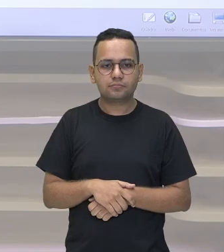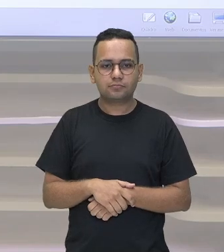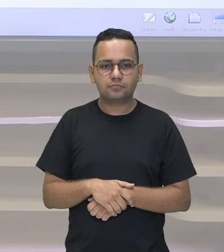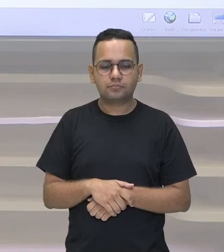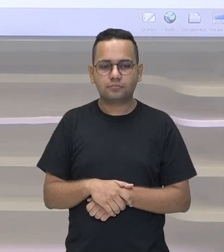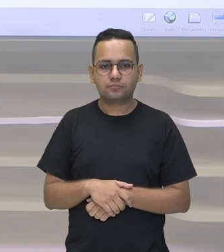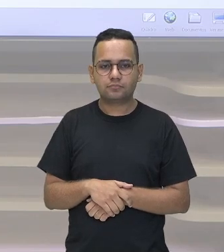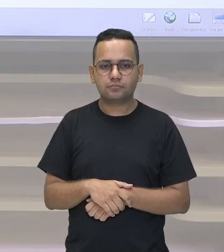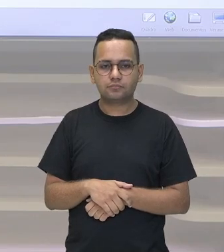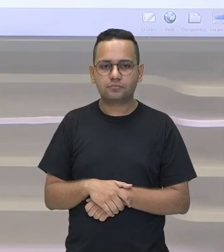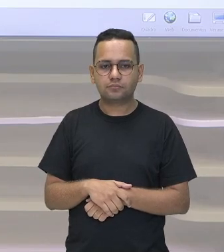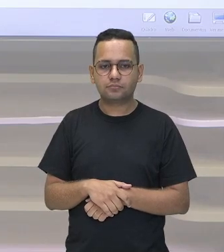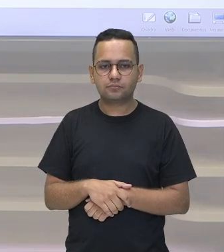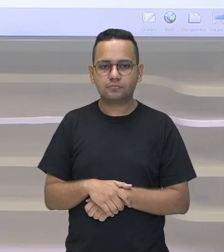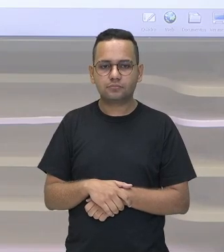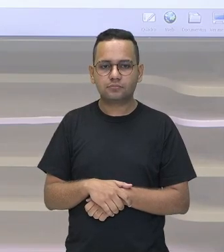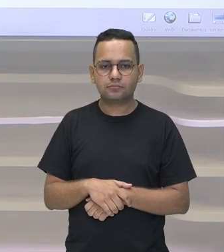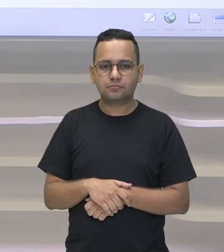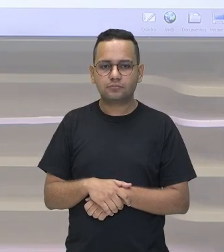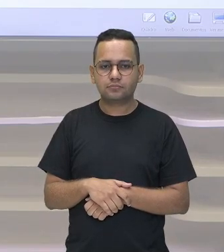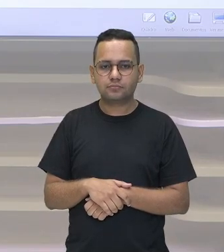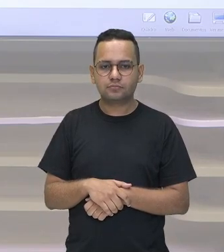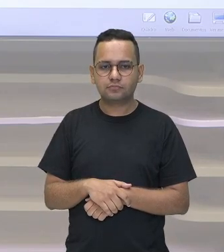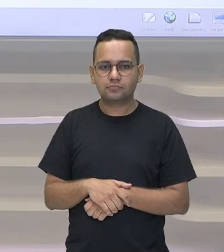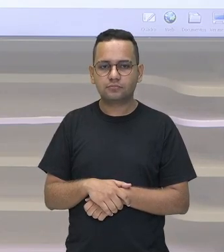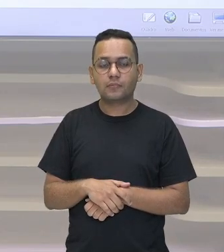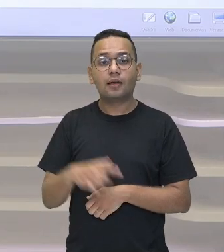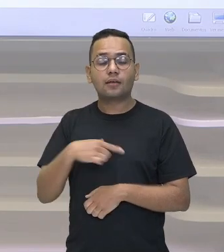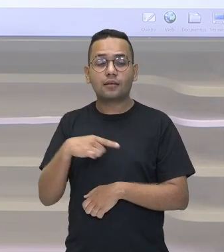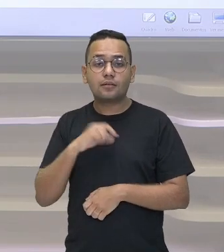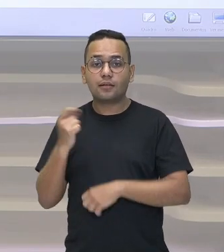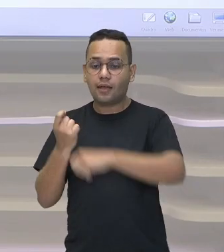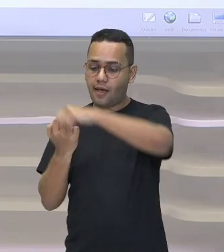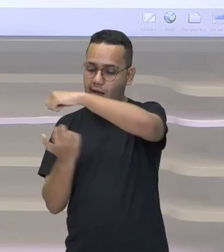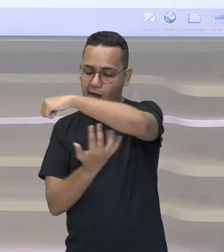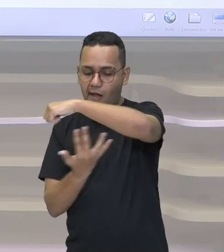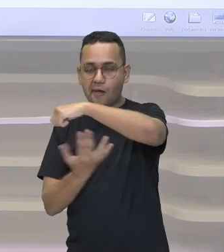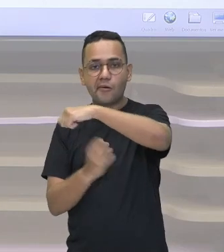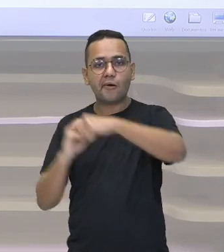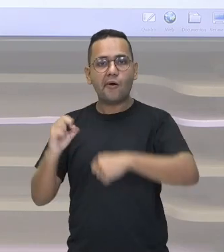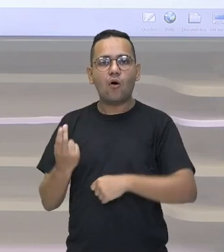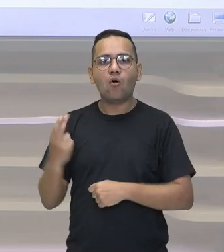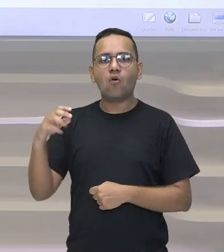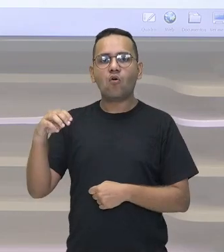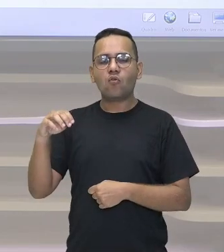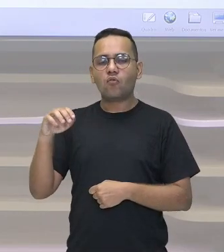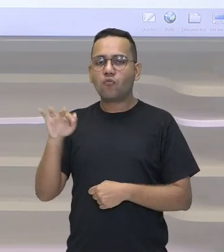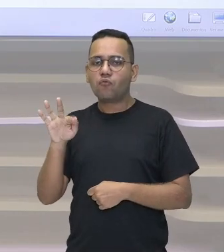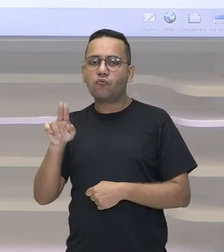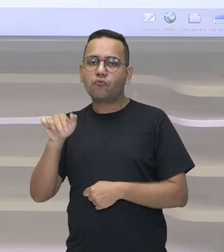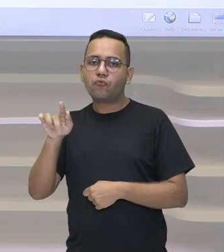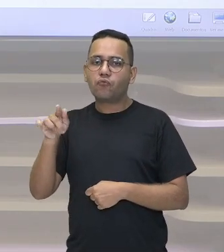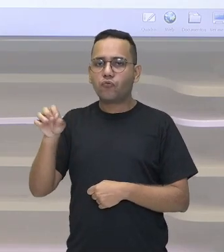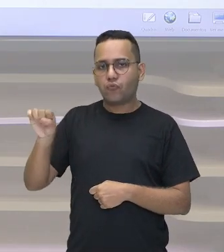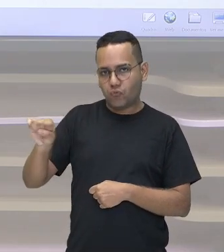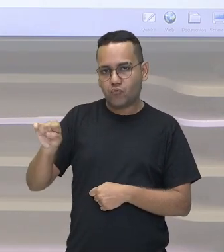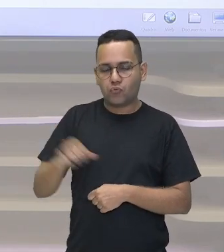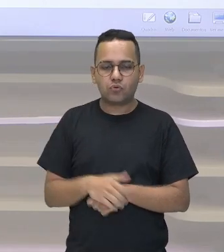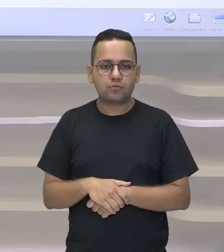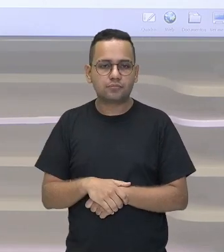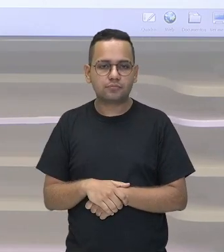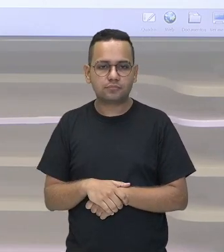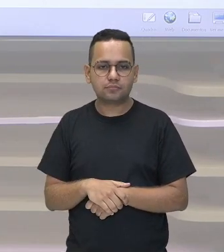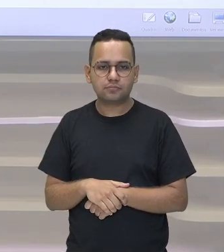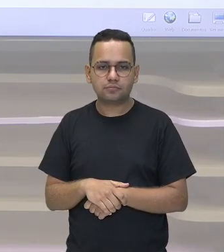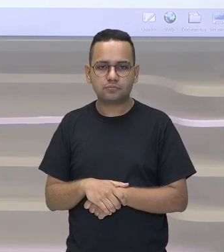relação de algas com fungos. Então, os seres autotróficos da relação